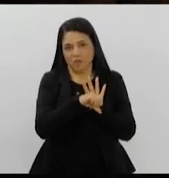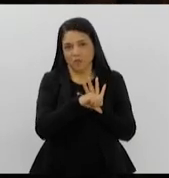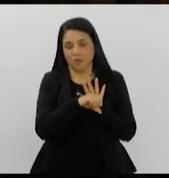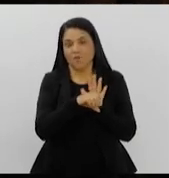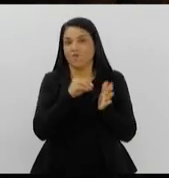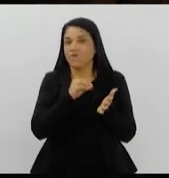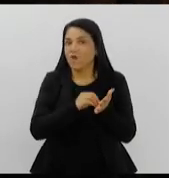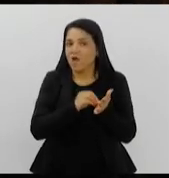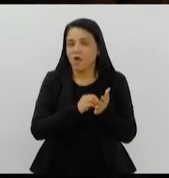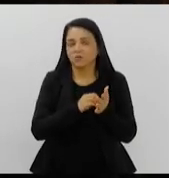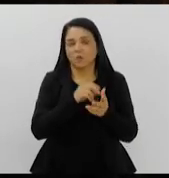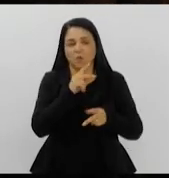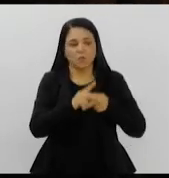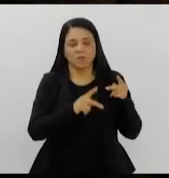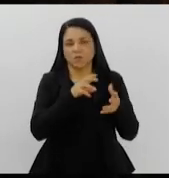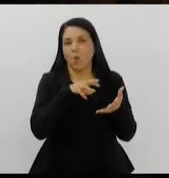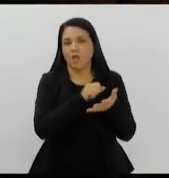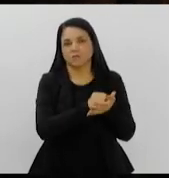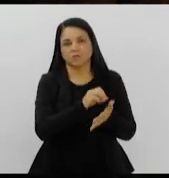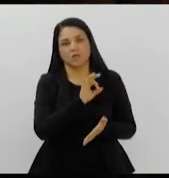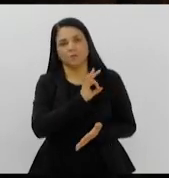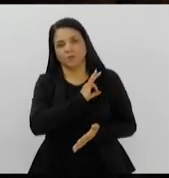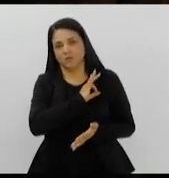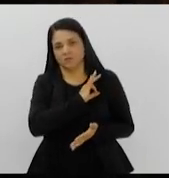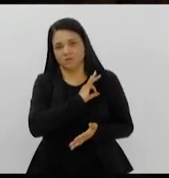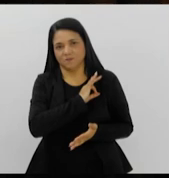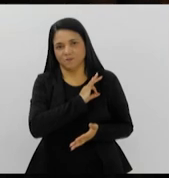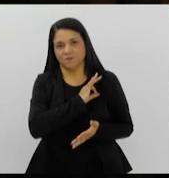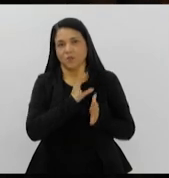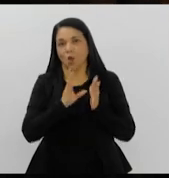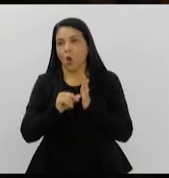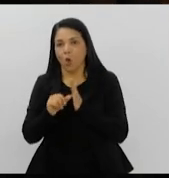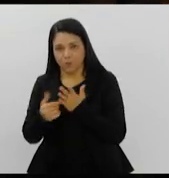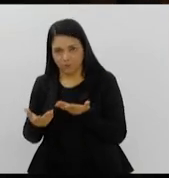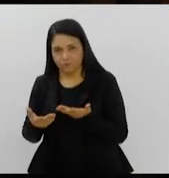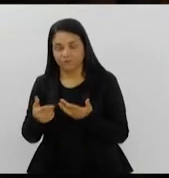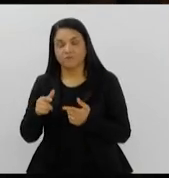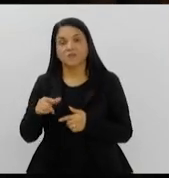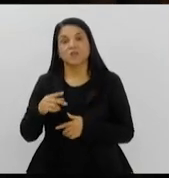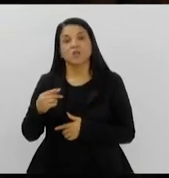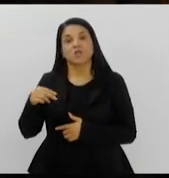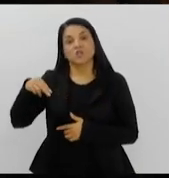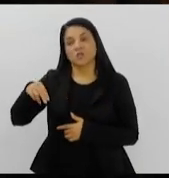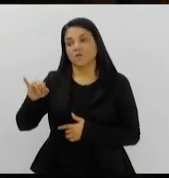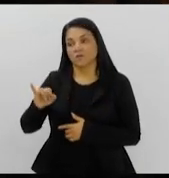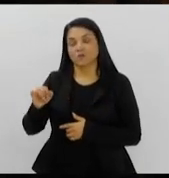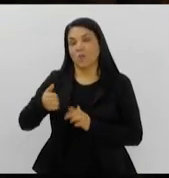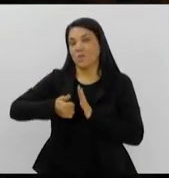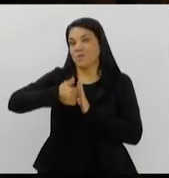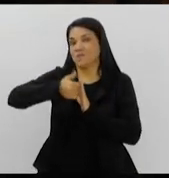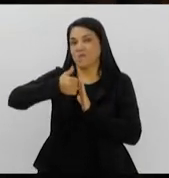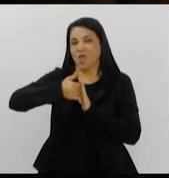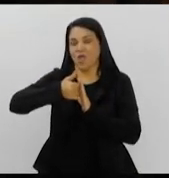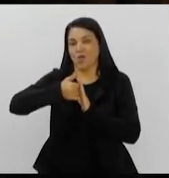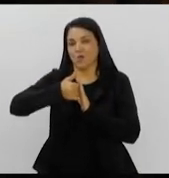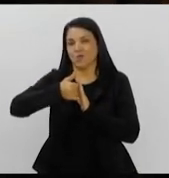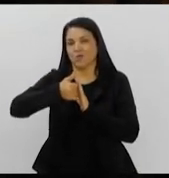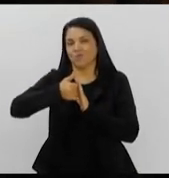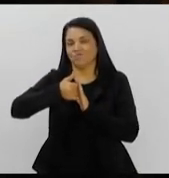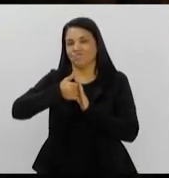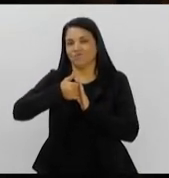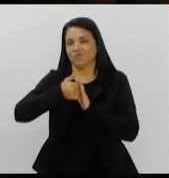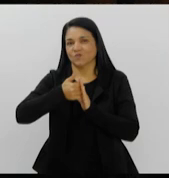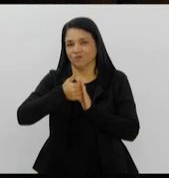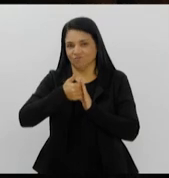que 50% não fazendo esse registro, Nova Iguaçu está em primeiro, entre os primeiros, no índice de